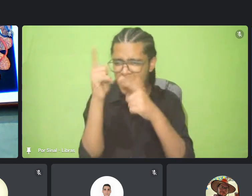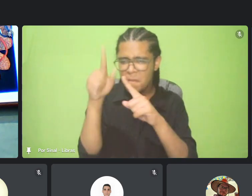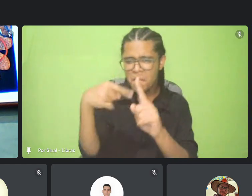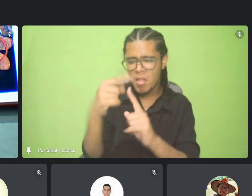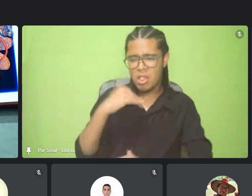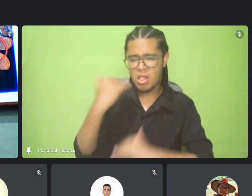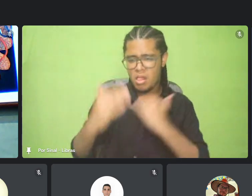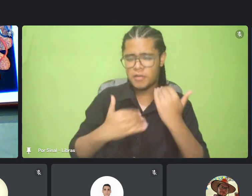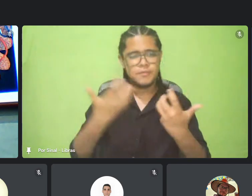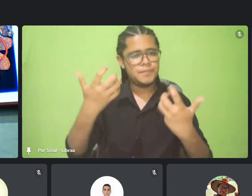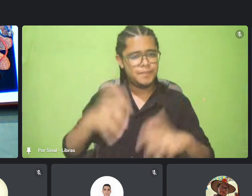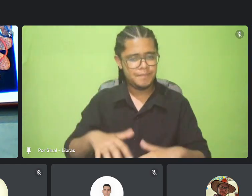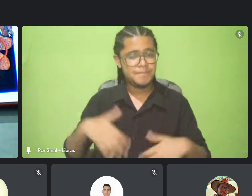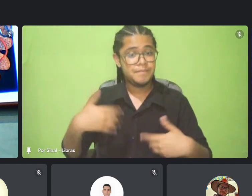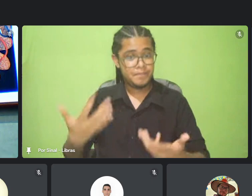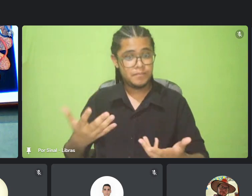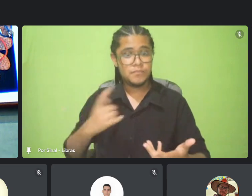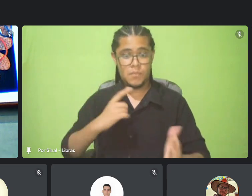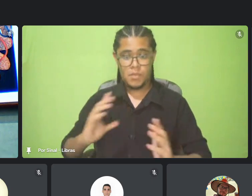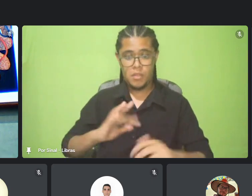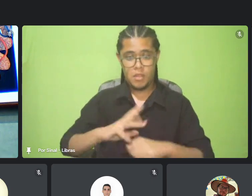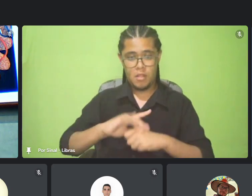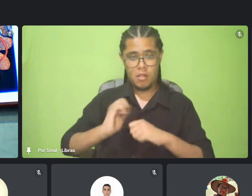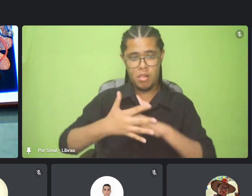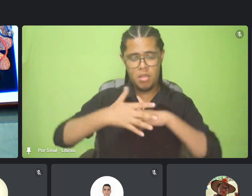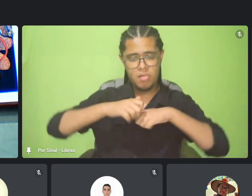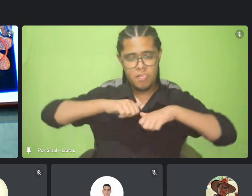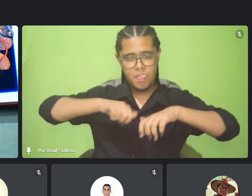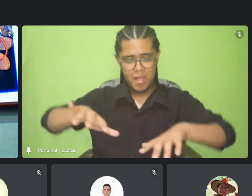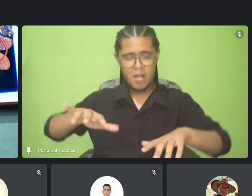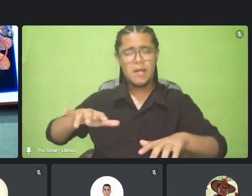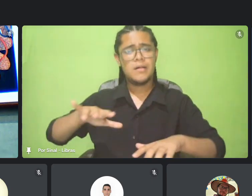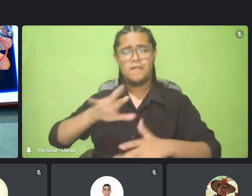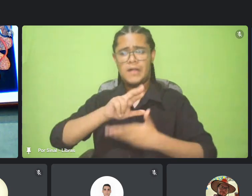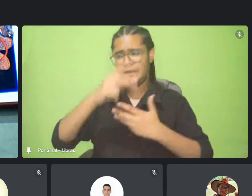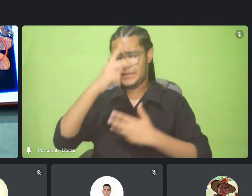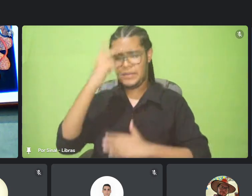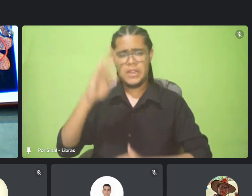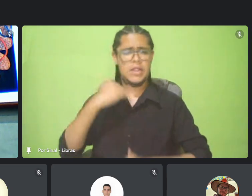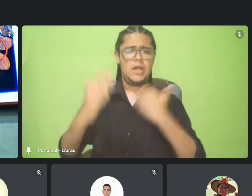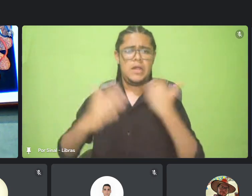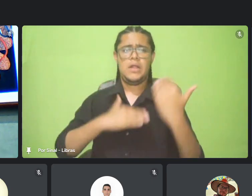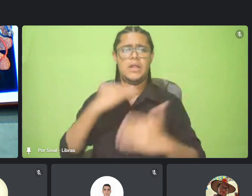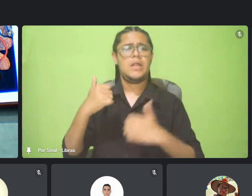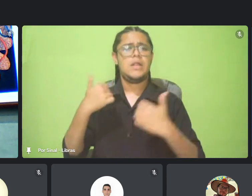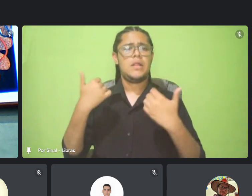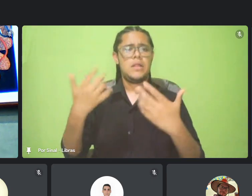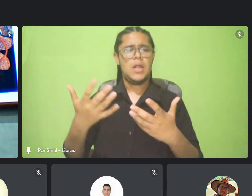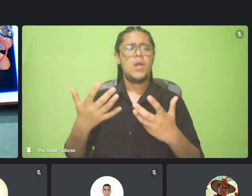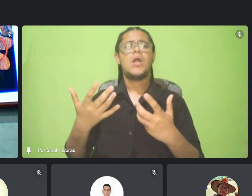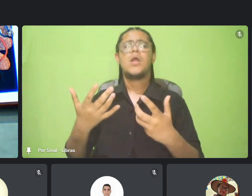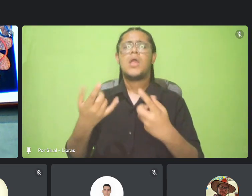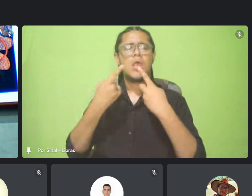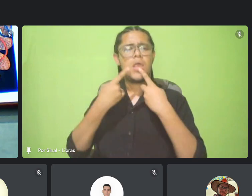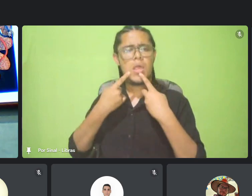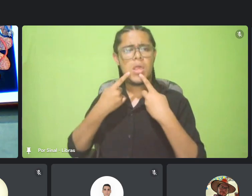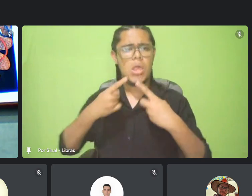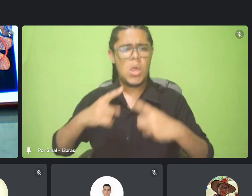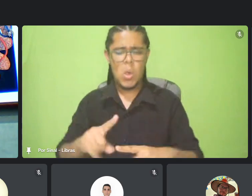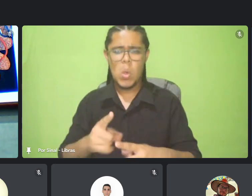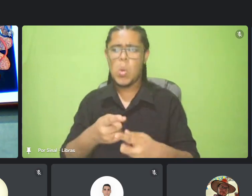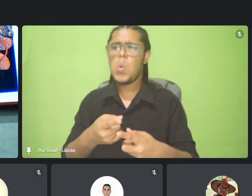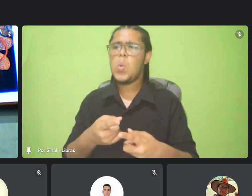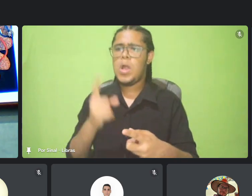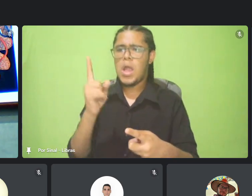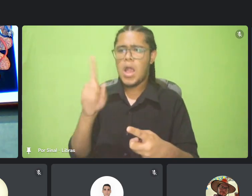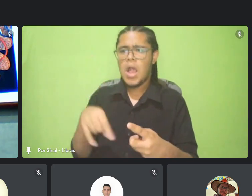e muitos de nós. Diga não ao negacionismo. Viva a democracia! Gritemos numa só voz.